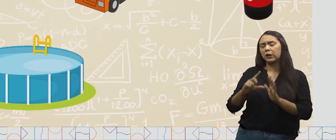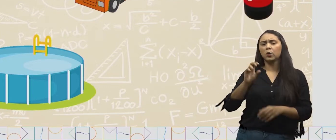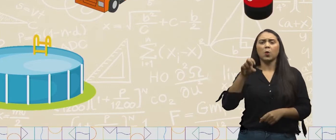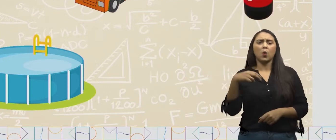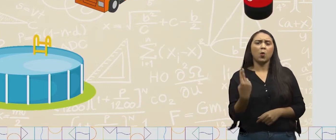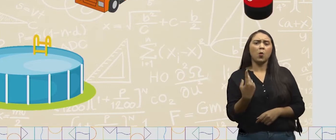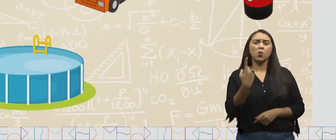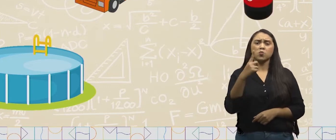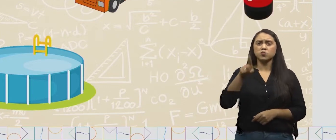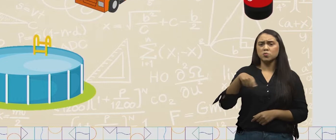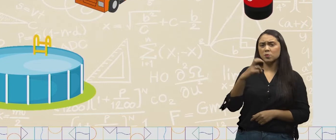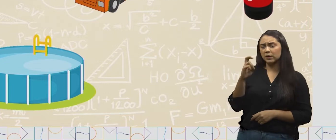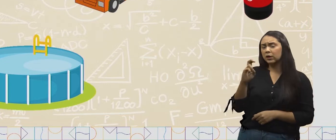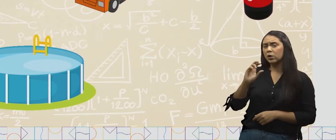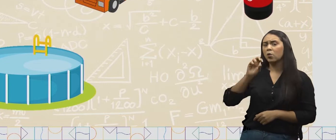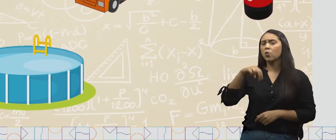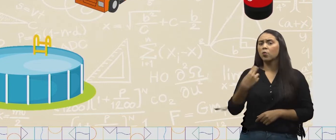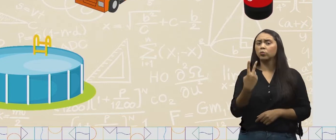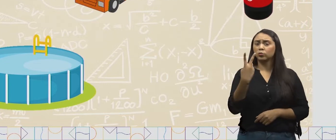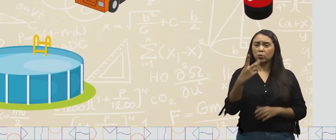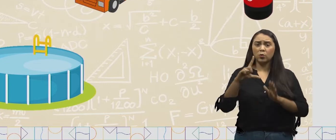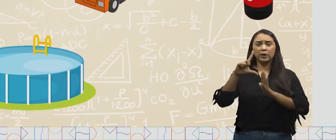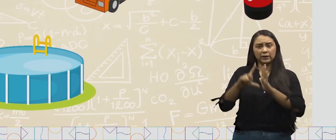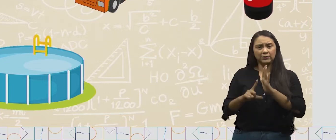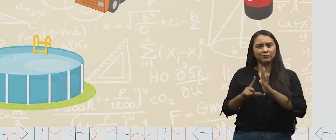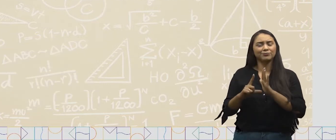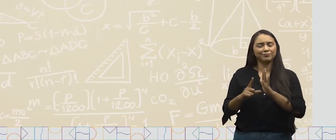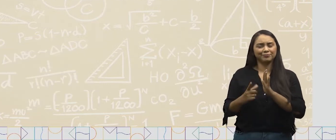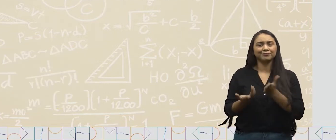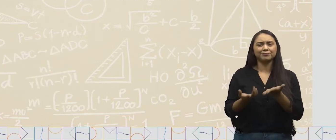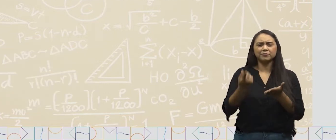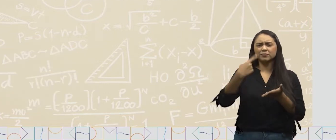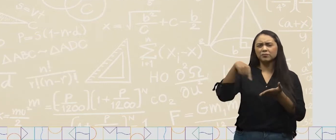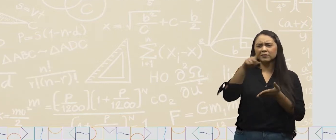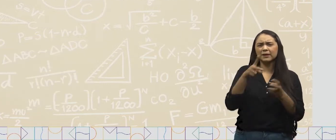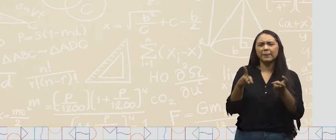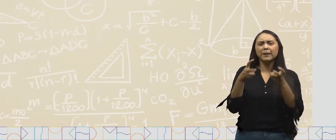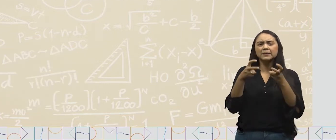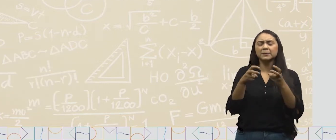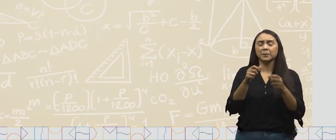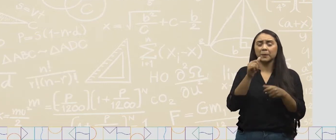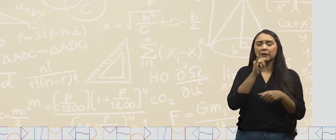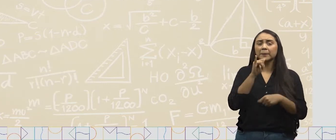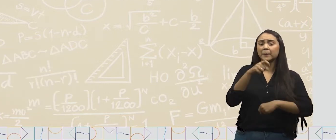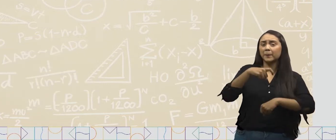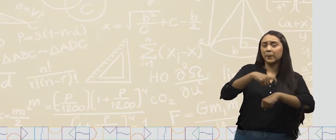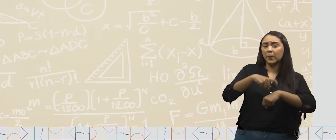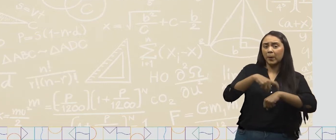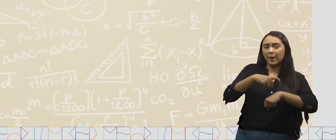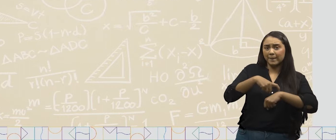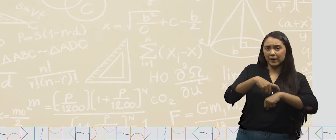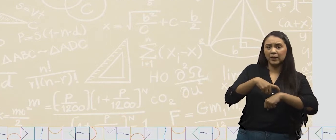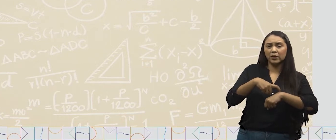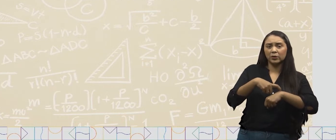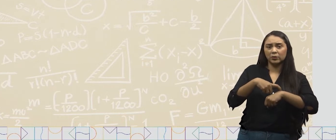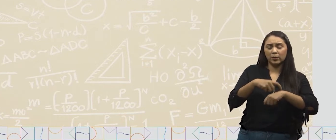ou 1,5 litro ou de 2 litros. Você percebeu que quando se trata de medida